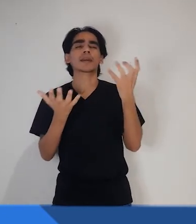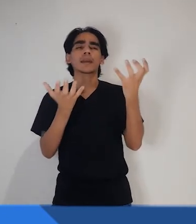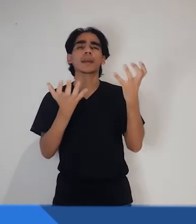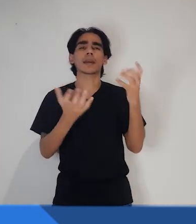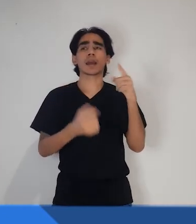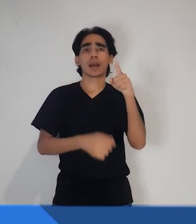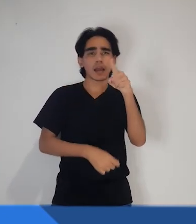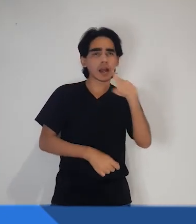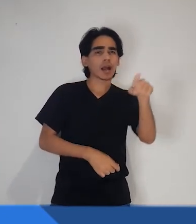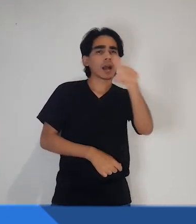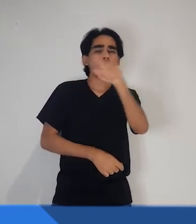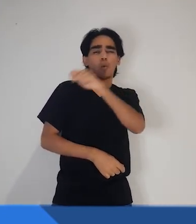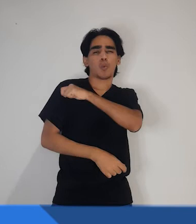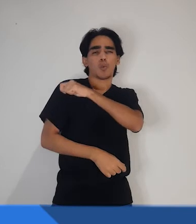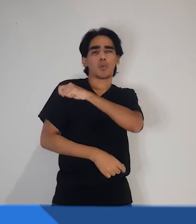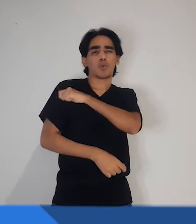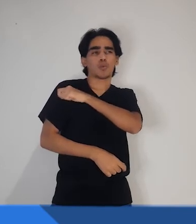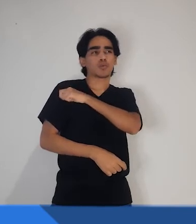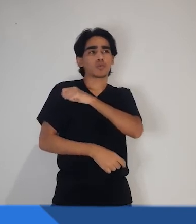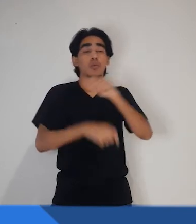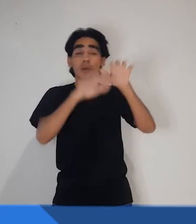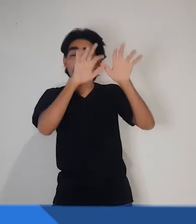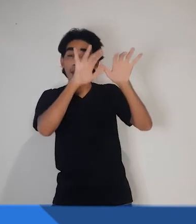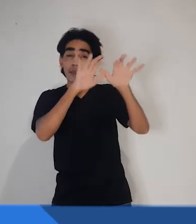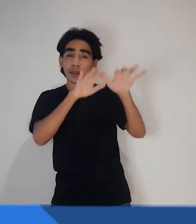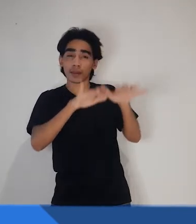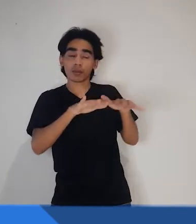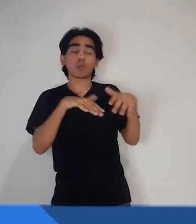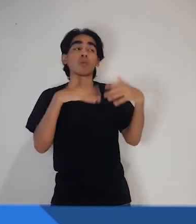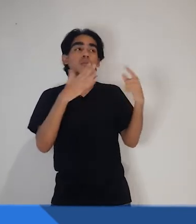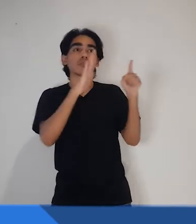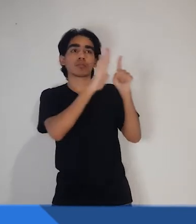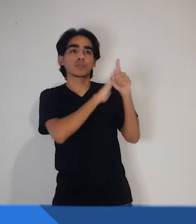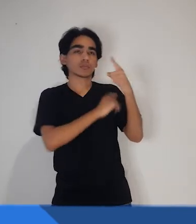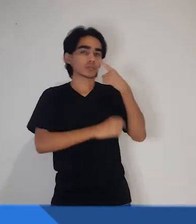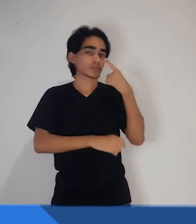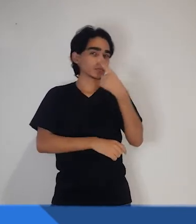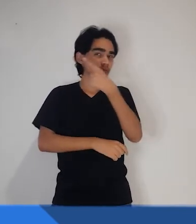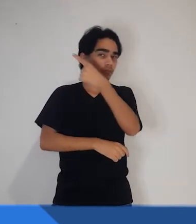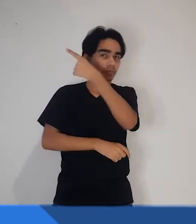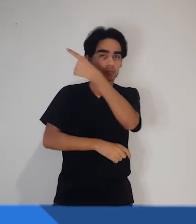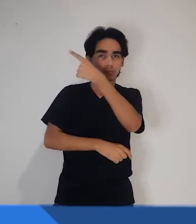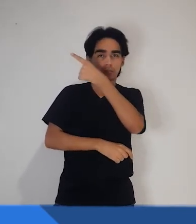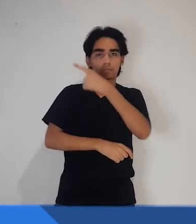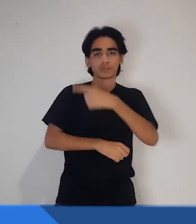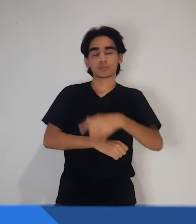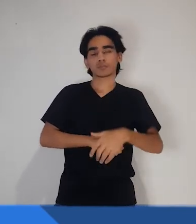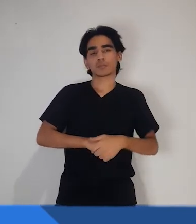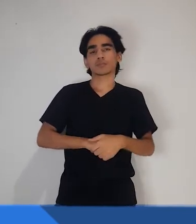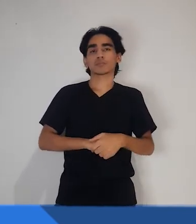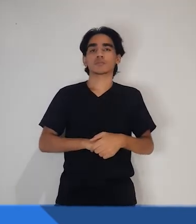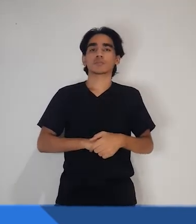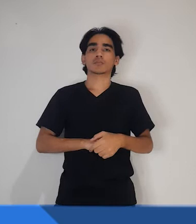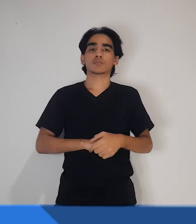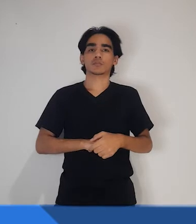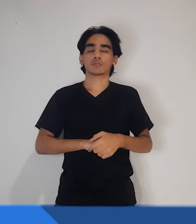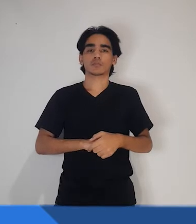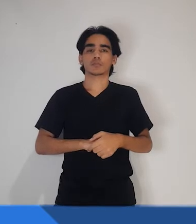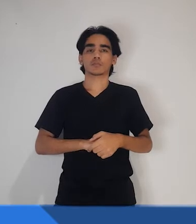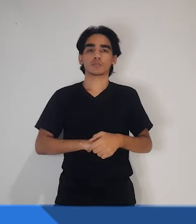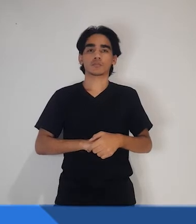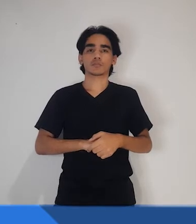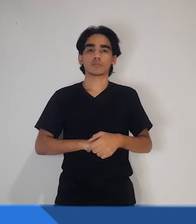estudante preencha. Qual que é a pergunta que a gente está fazendo? Olha só. Qual o recurso que permite a inserção de